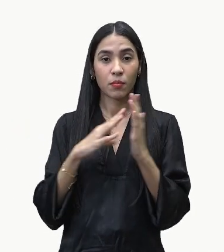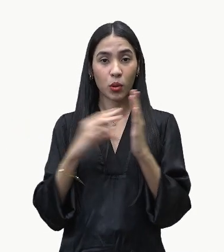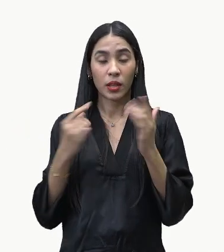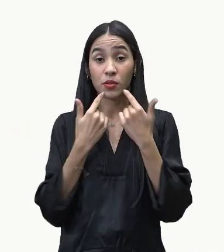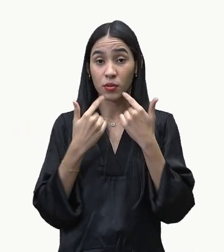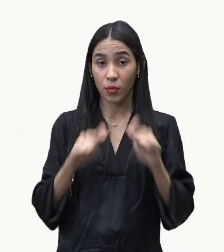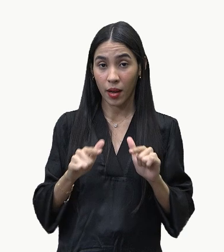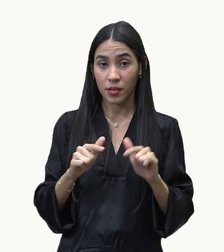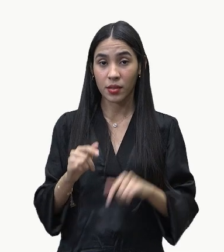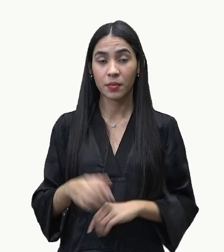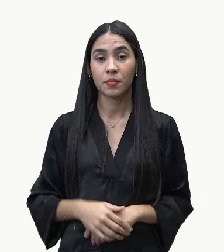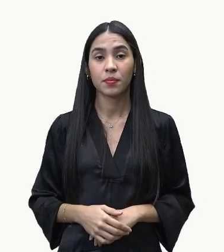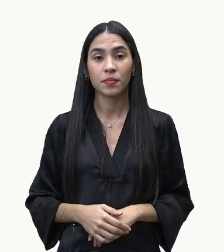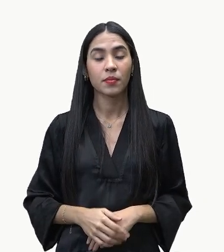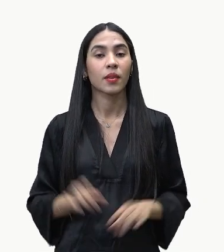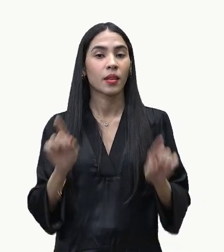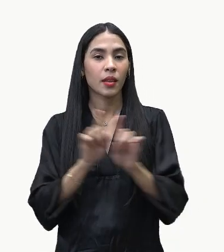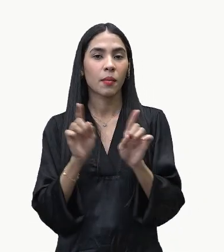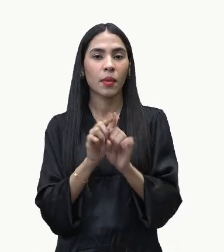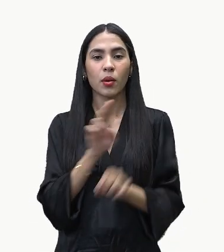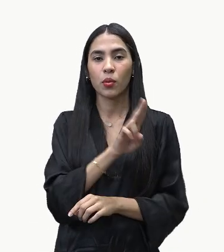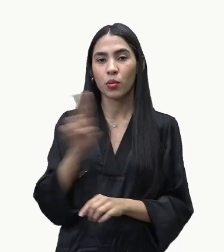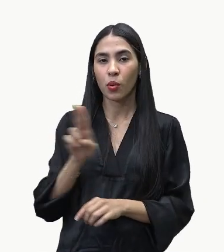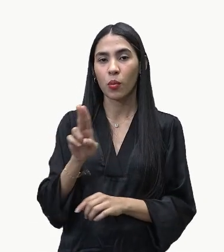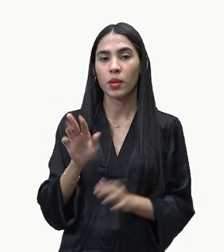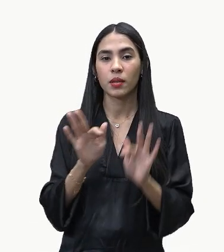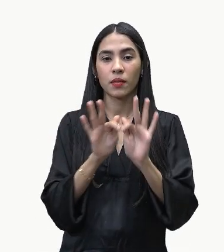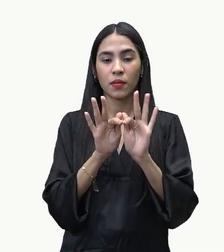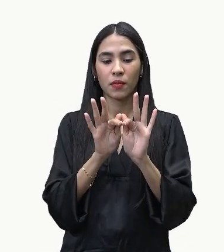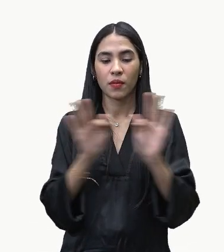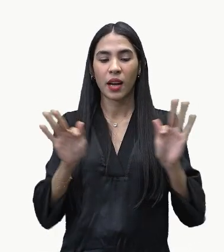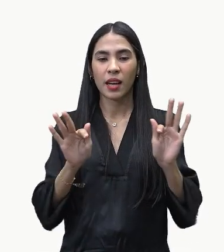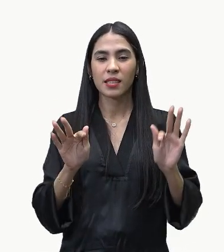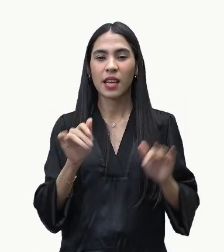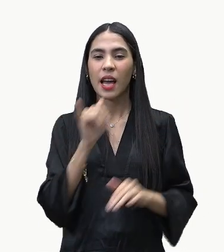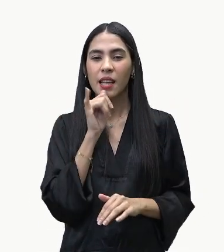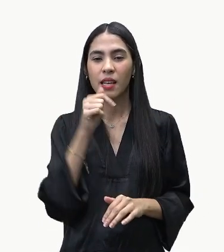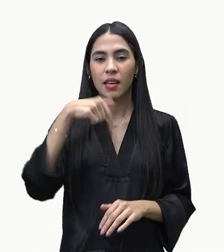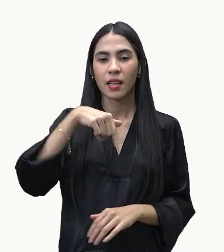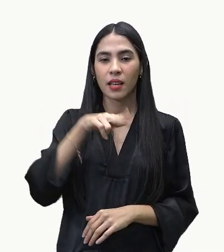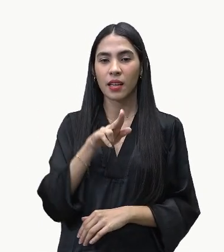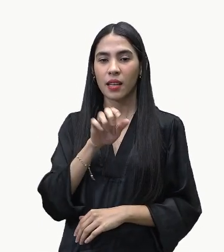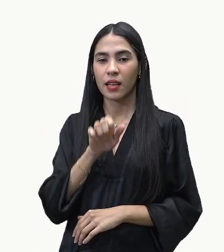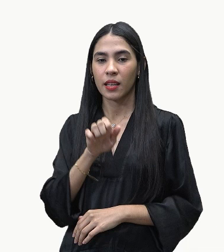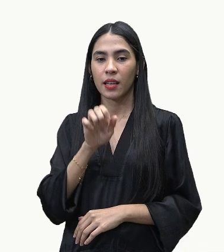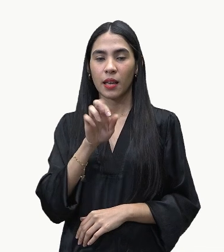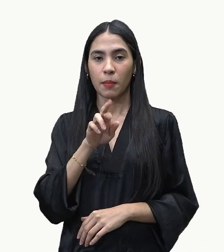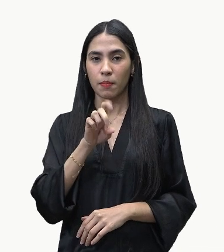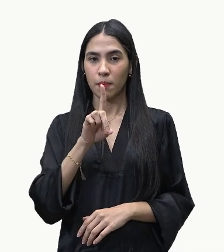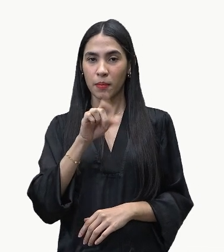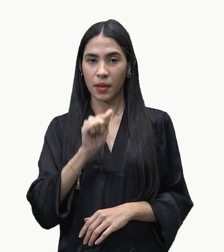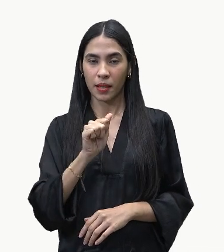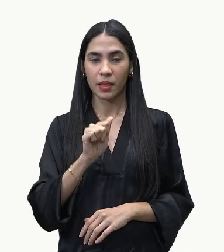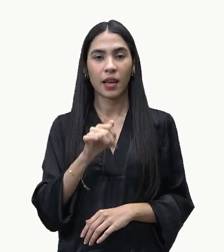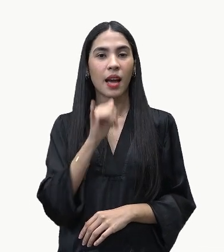né, que também vai ser chamada de uma frase quebrada. Como assim? É como